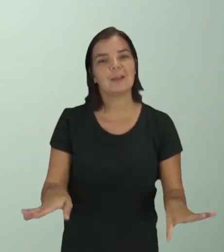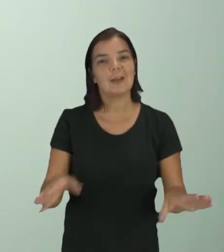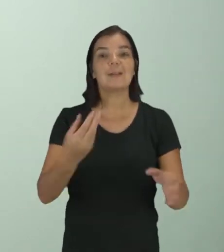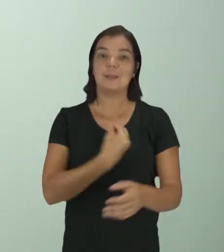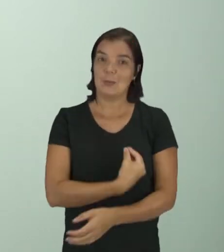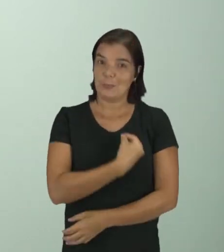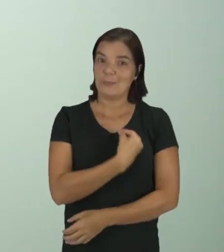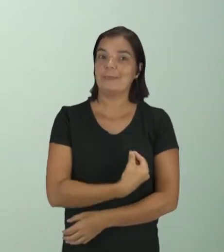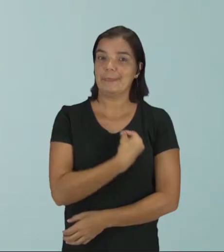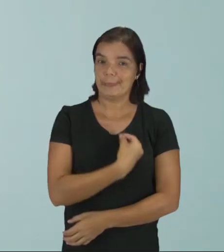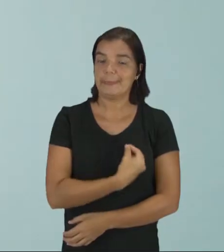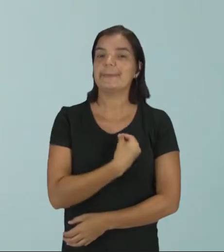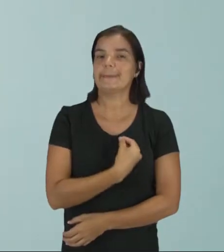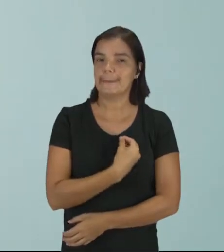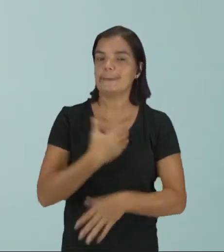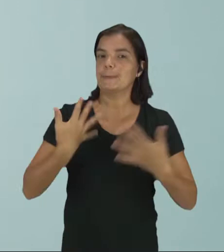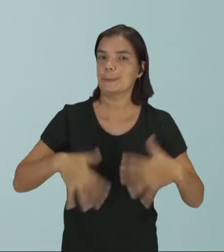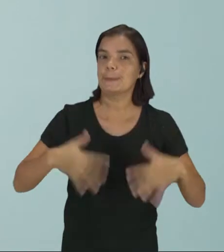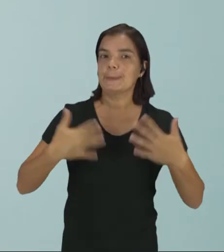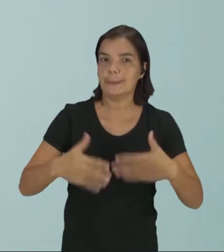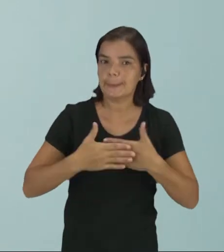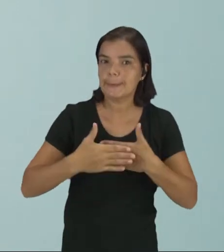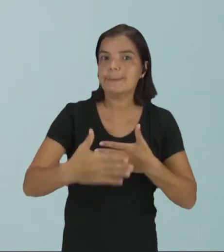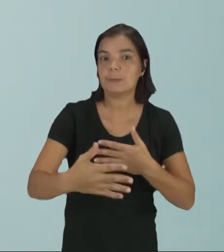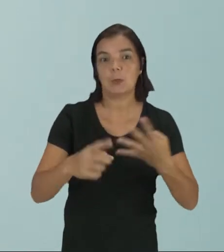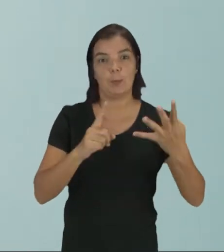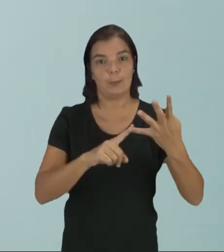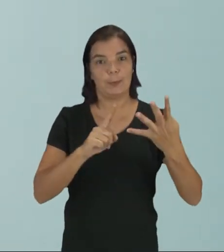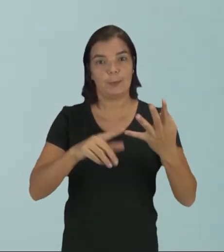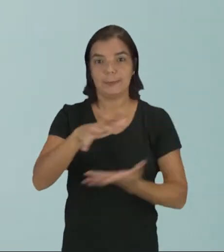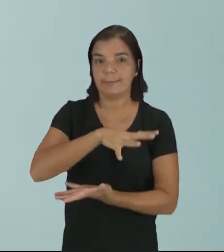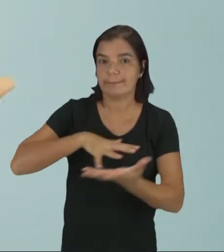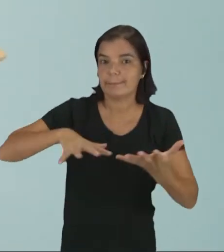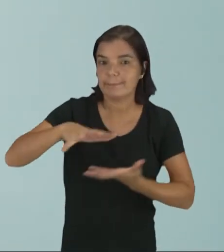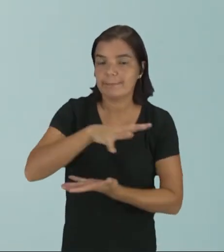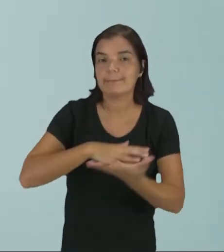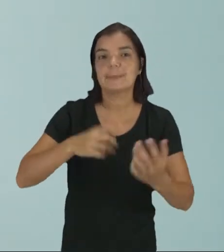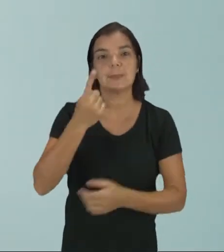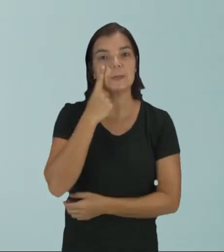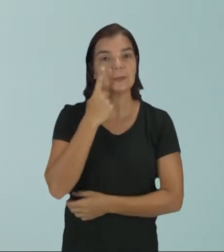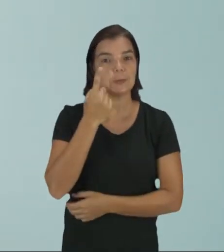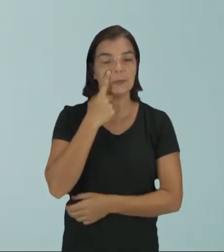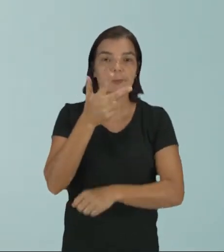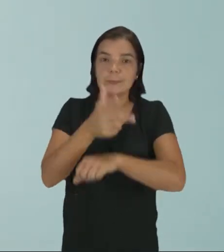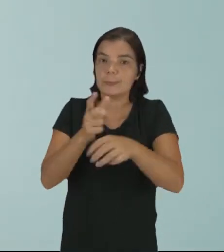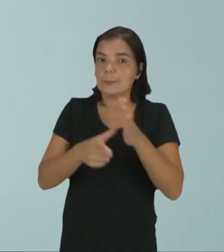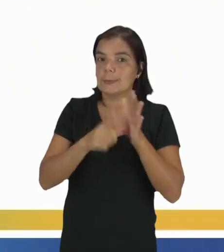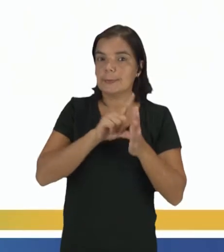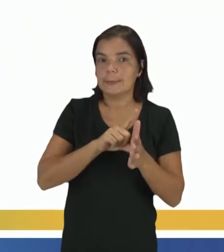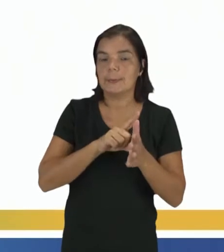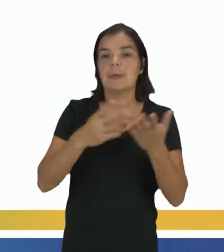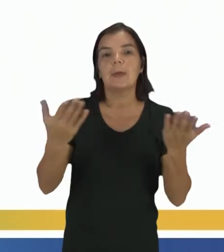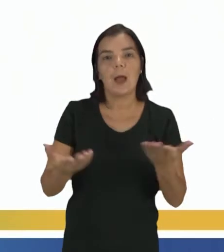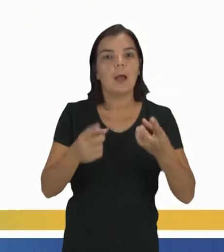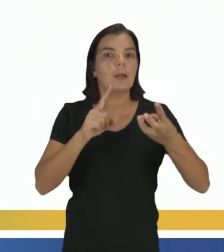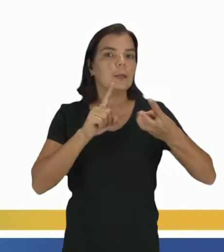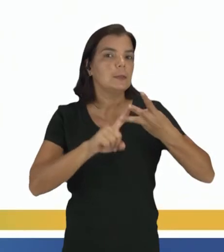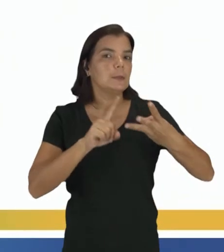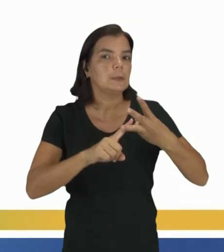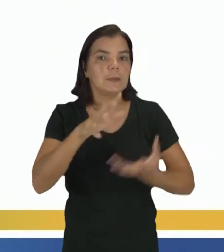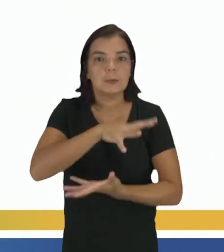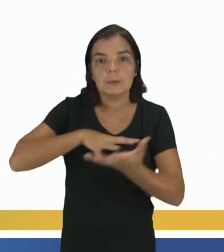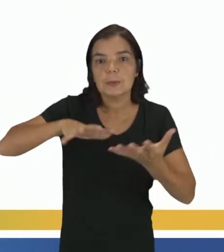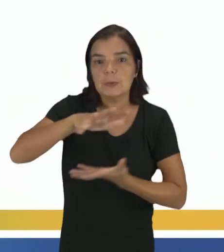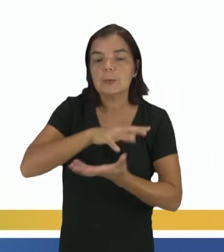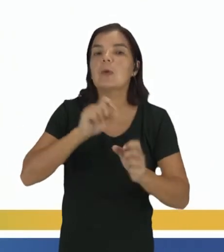estamos vivendo com maior intensidade, já caminhando para a quarta revolução industrial, que nós vimos em vídeos anteriores. A terceira revolução